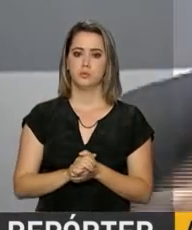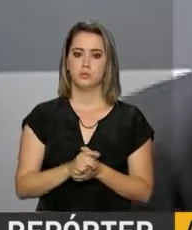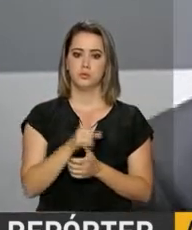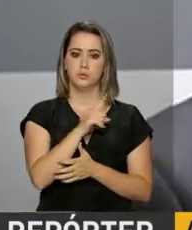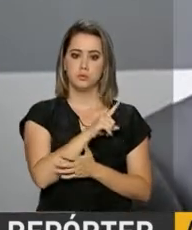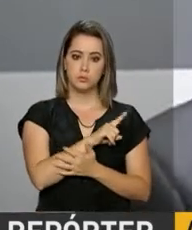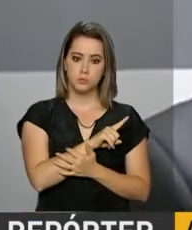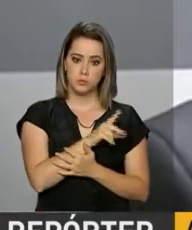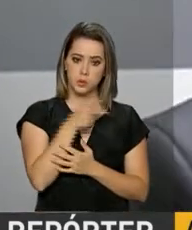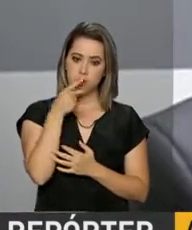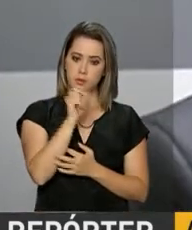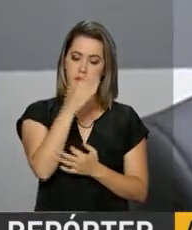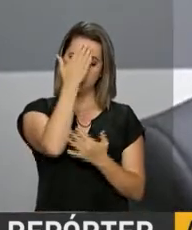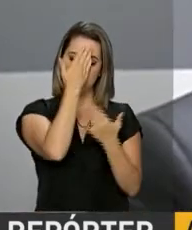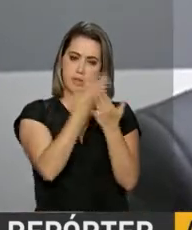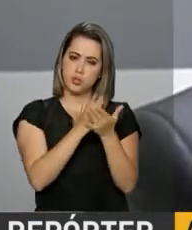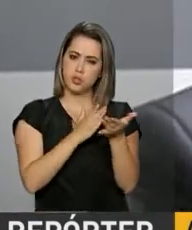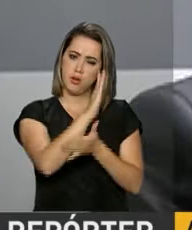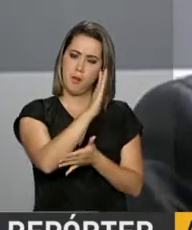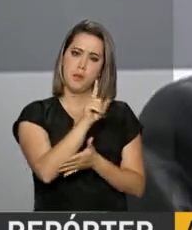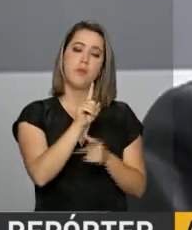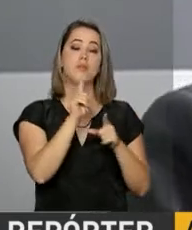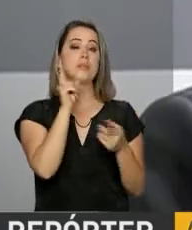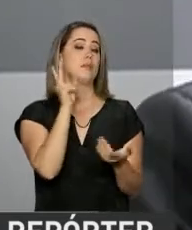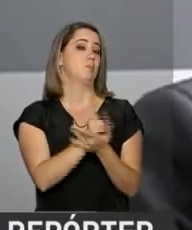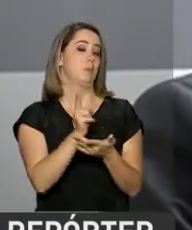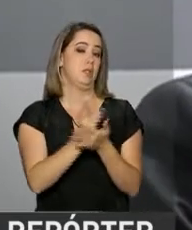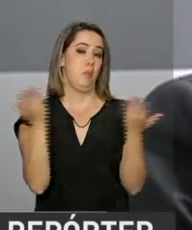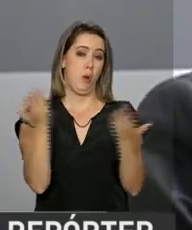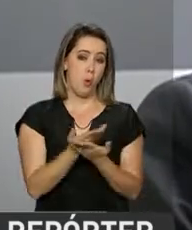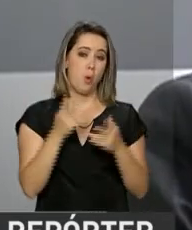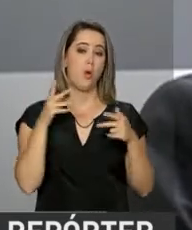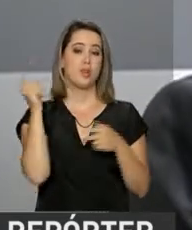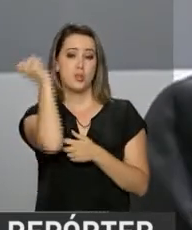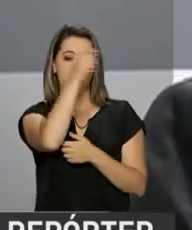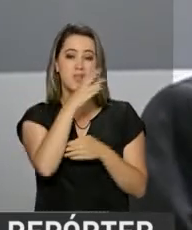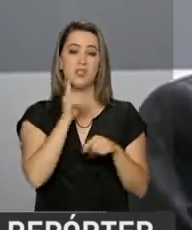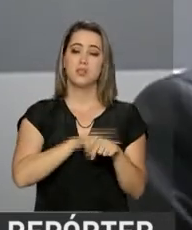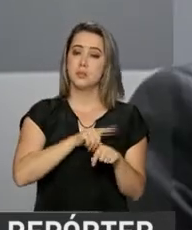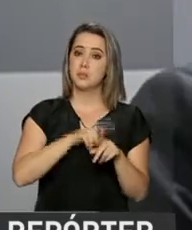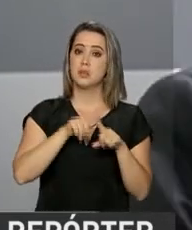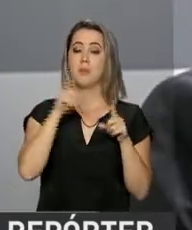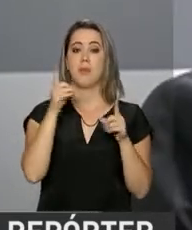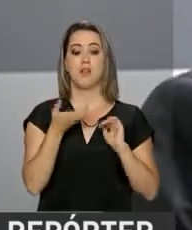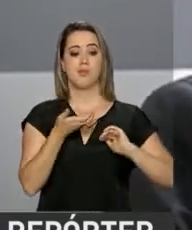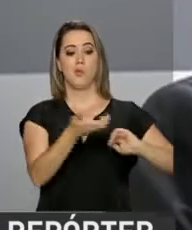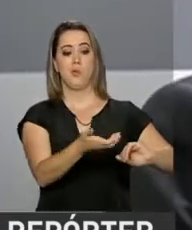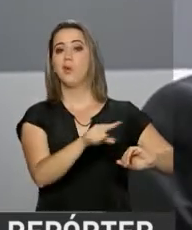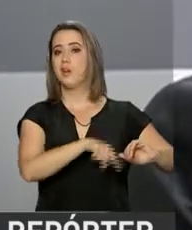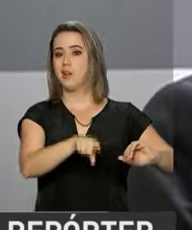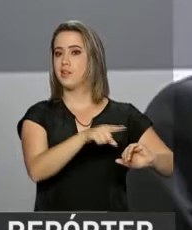da dificuldade que se coloca neste momento mas convicto de que o congresso nacional não pode